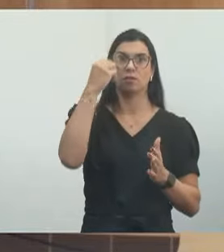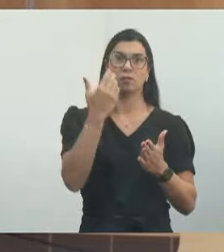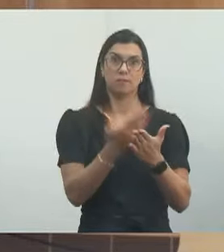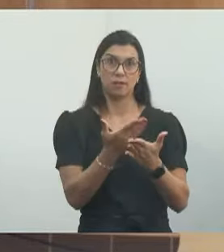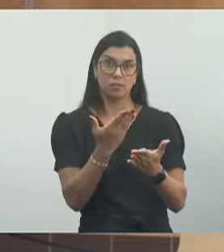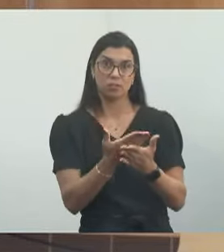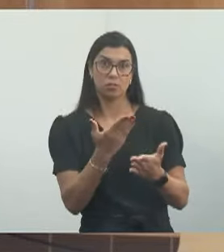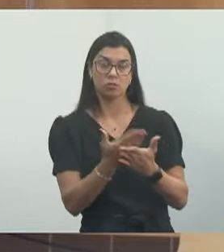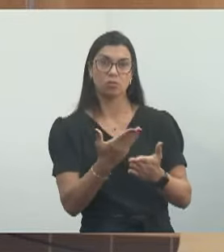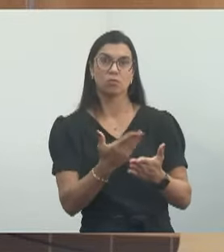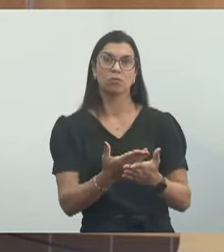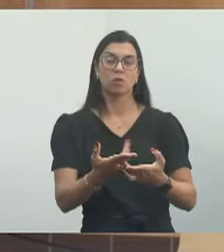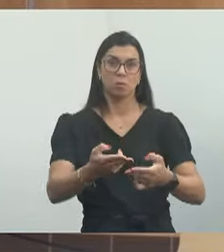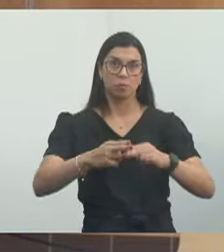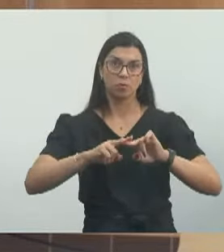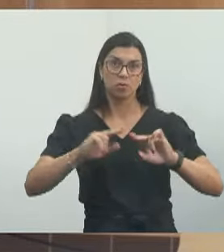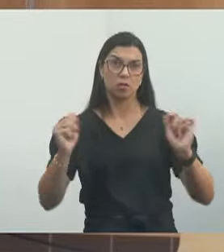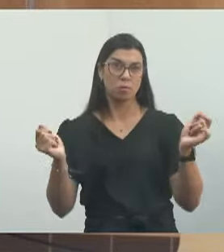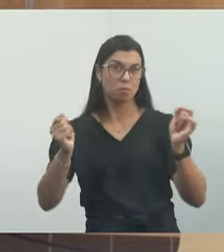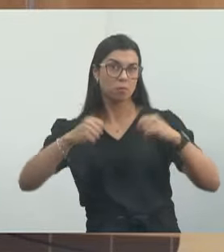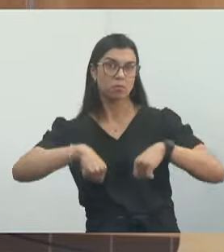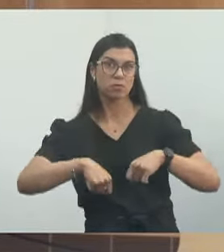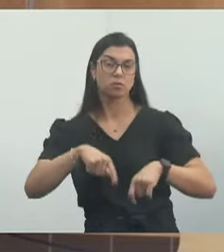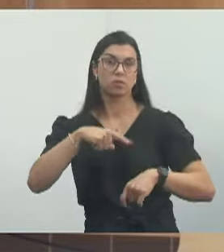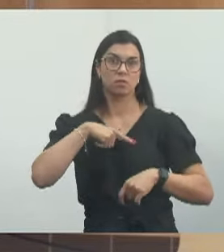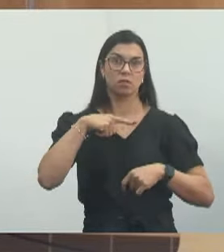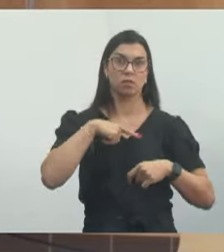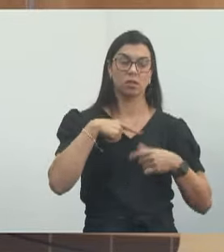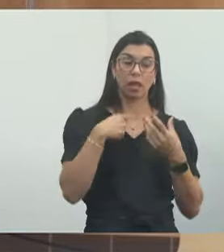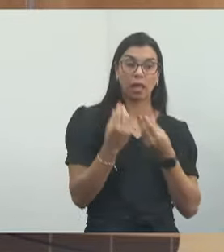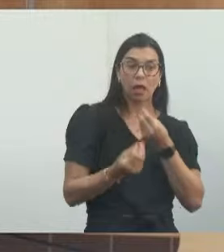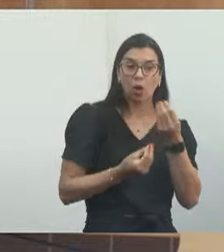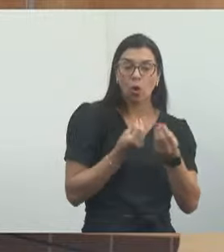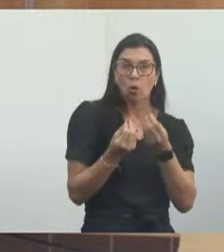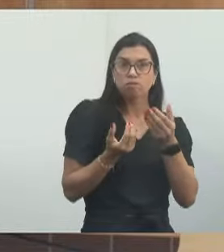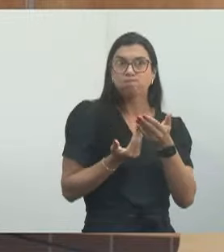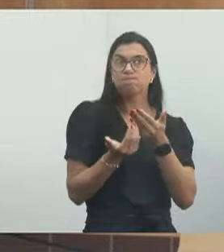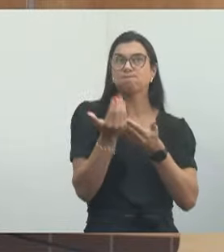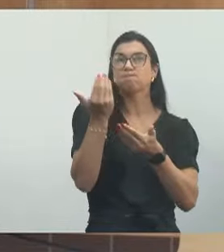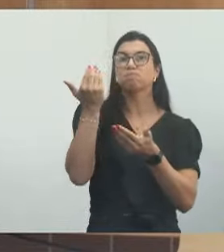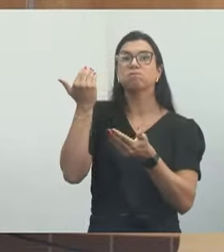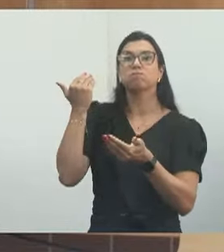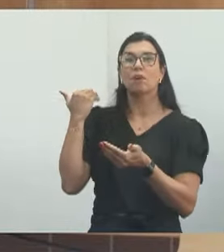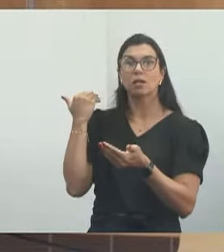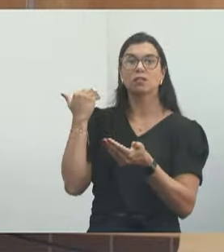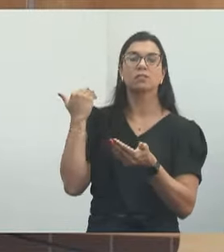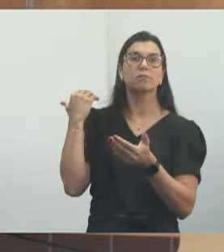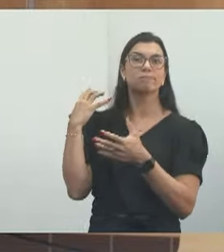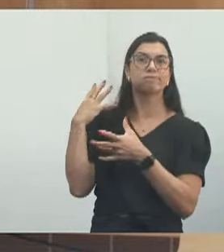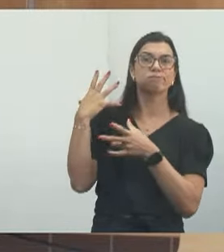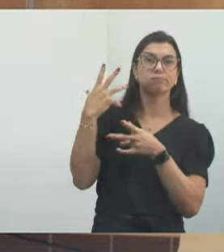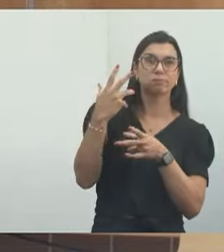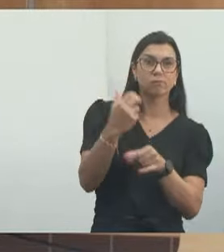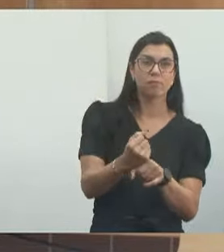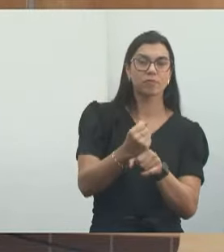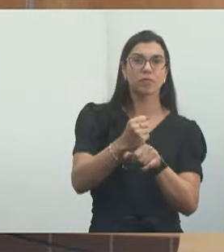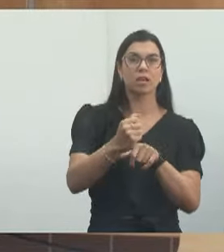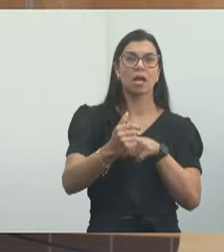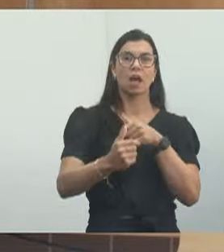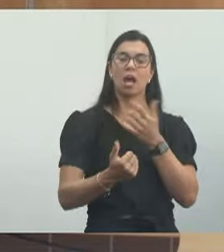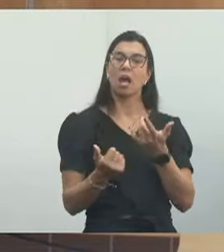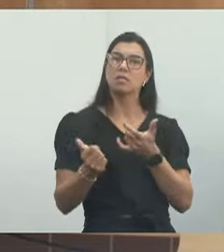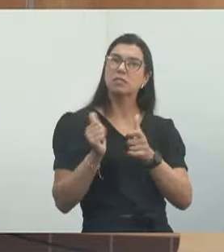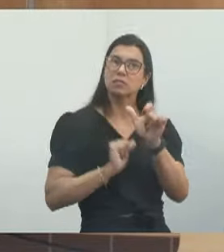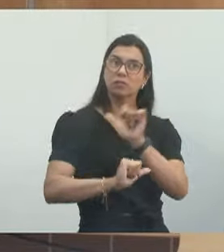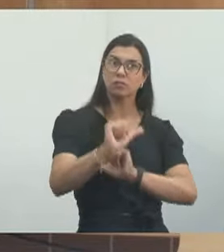torna-se possível entender as raízes da cultura de uma sociedade, as transformações